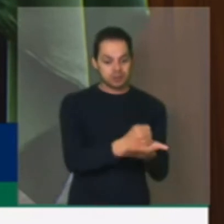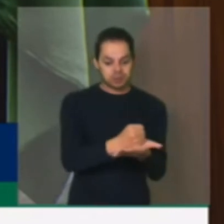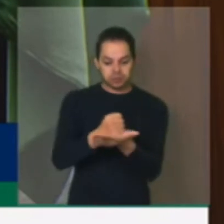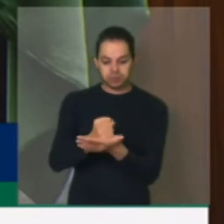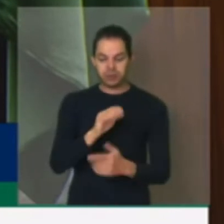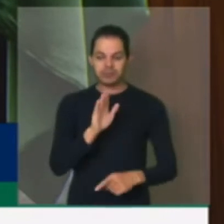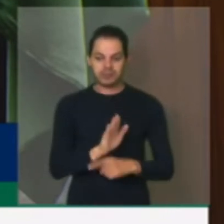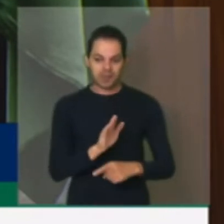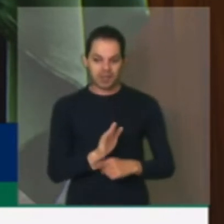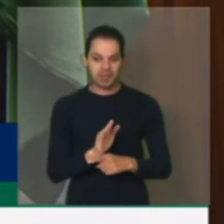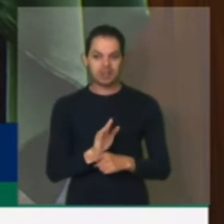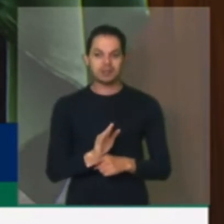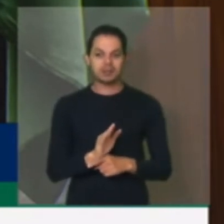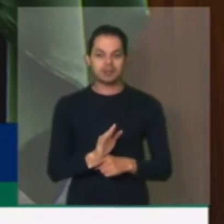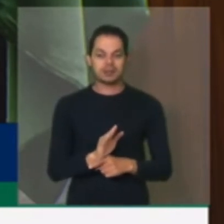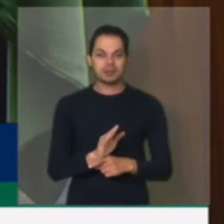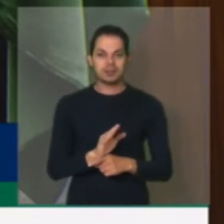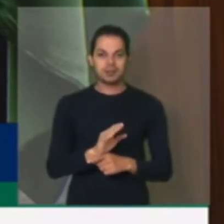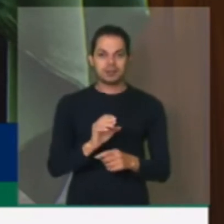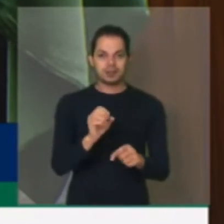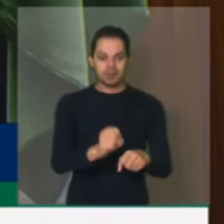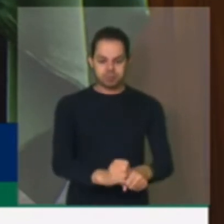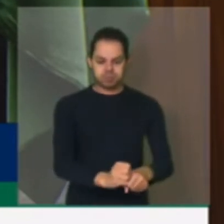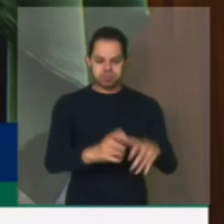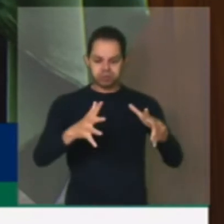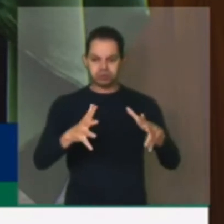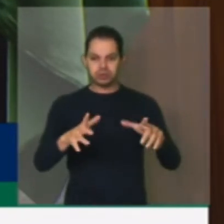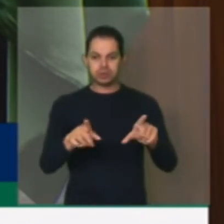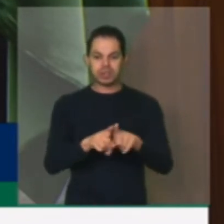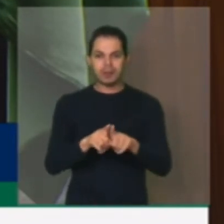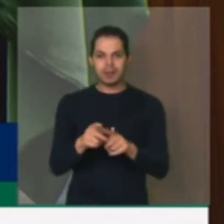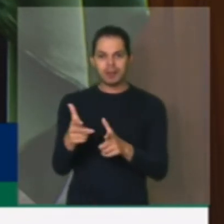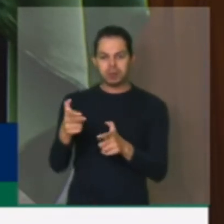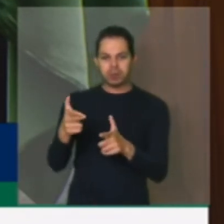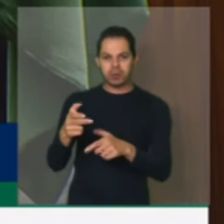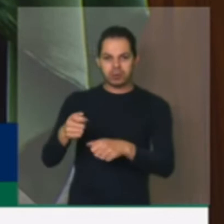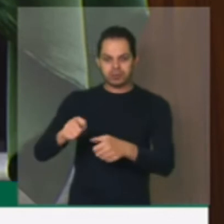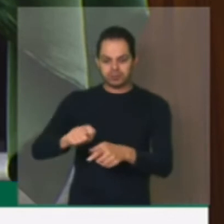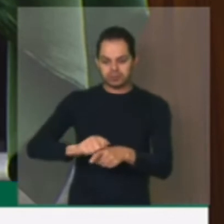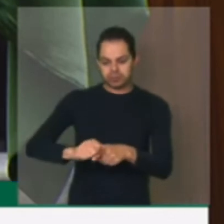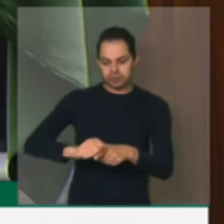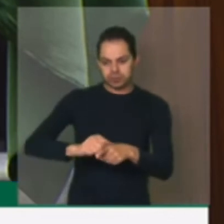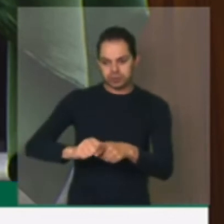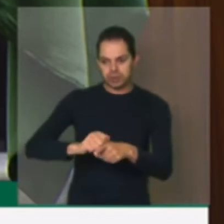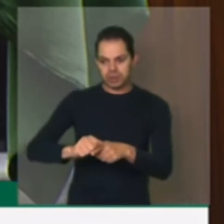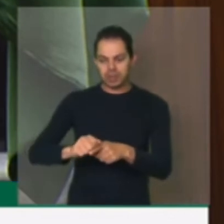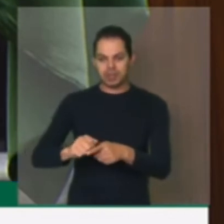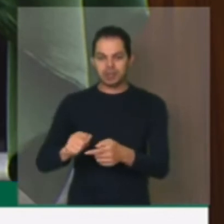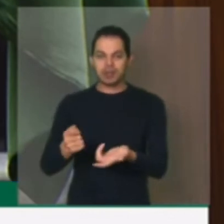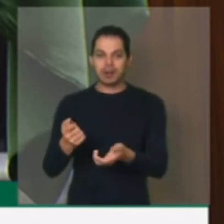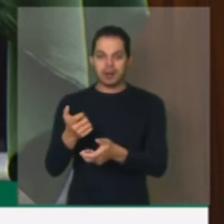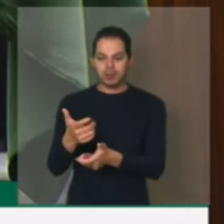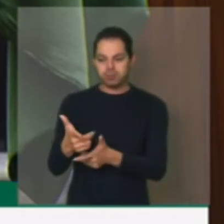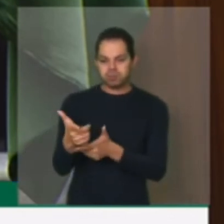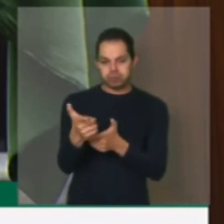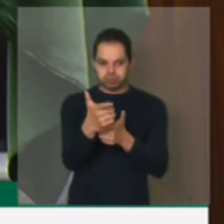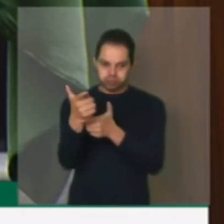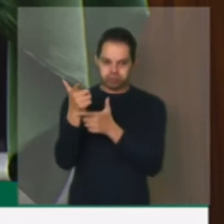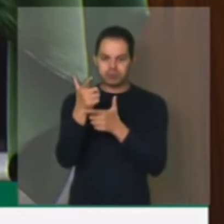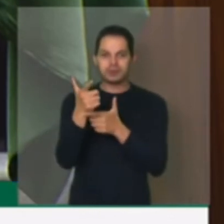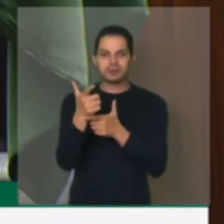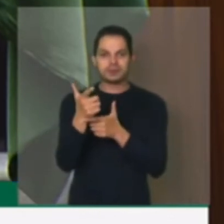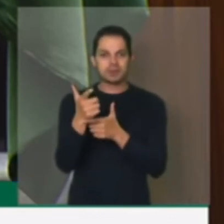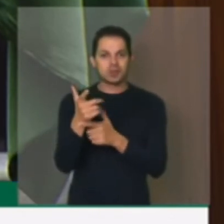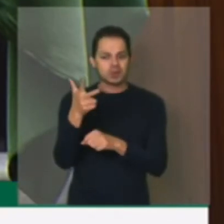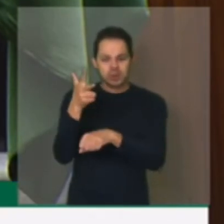quem lançaram novamente bombas, outros levaram tiro de borracha, tem tudo filmagem. Portanto, a medida correta, a